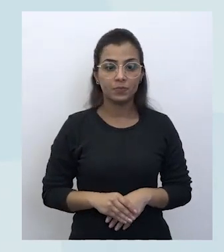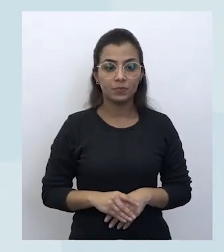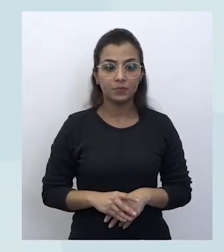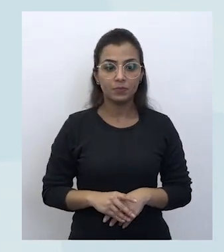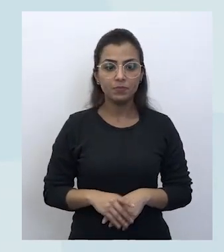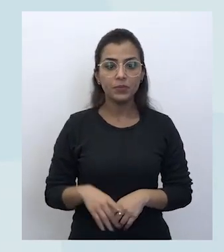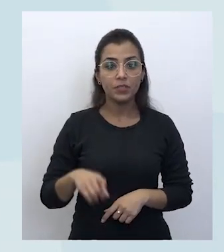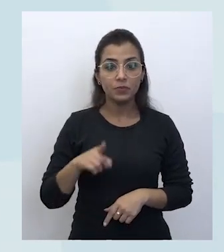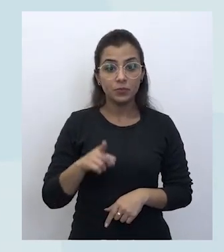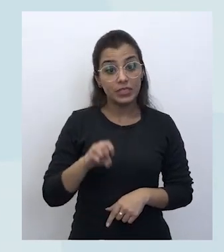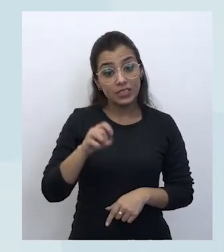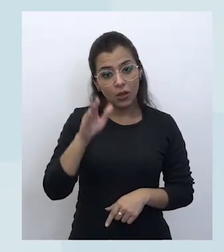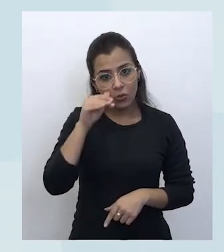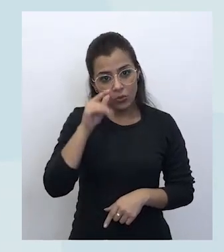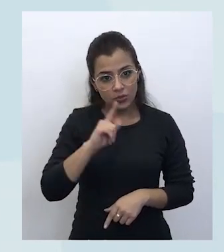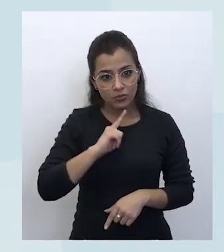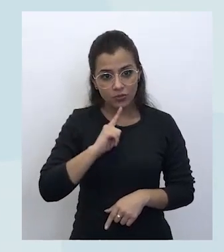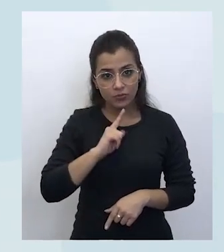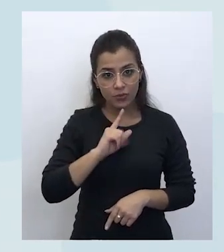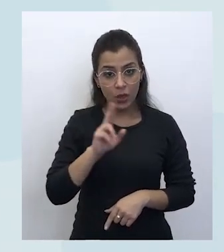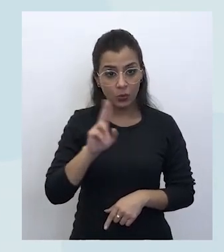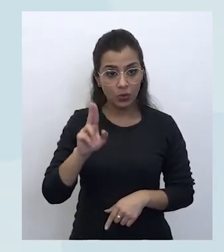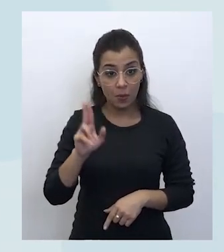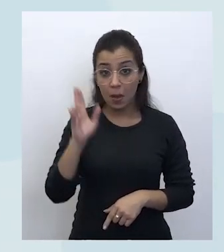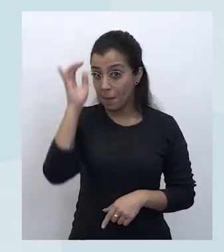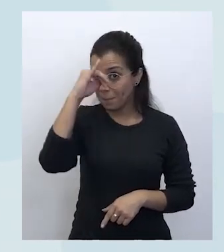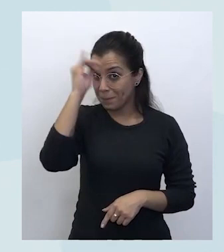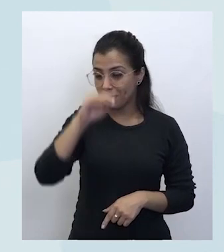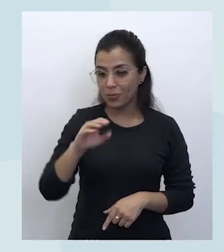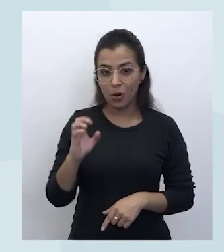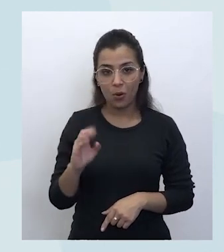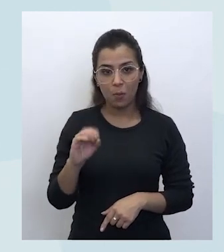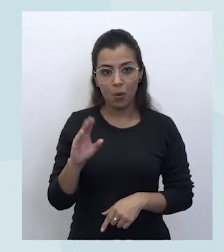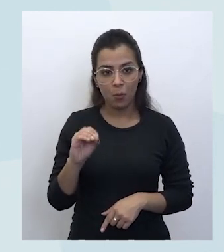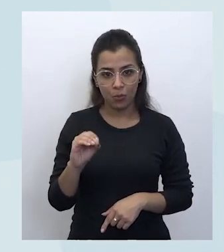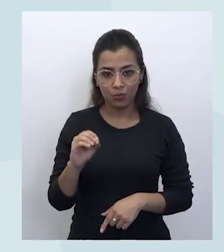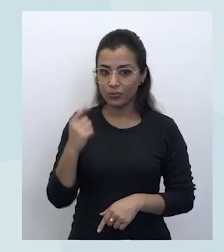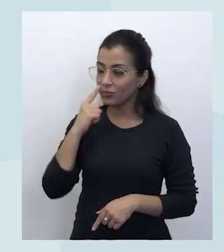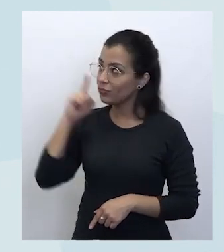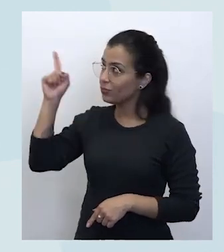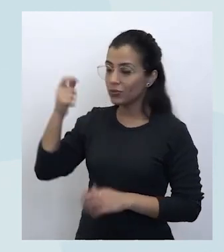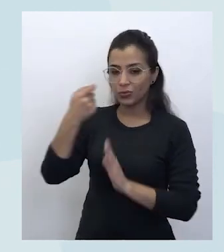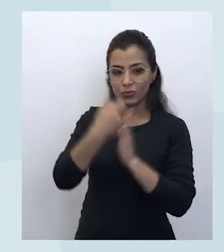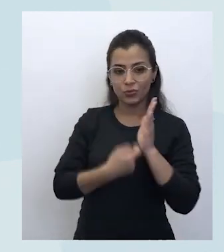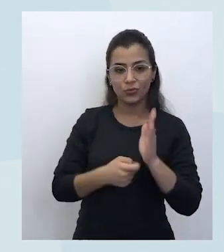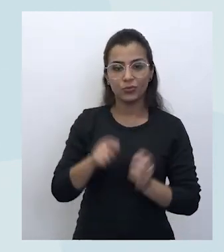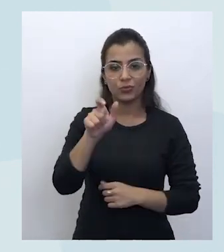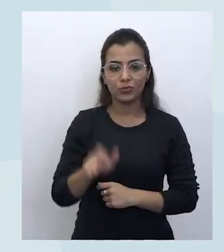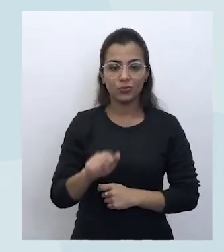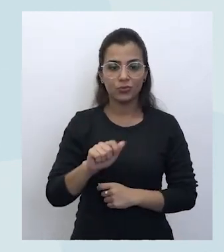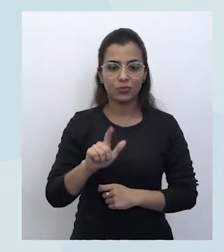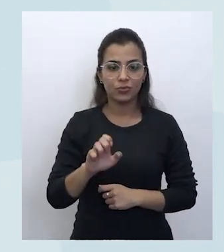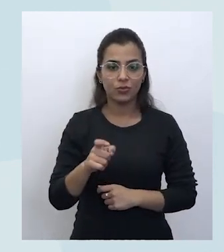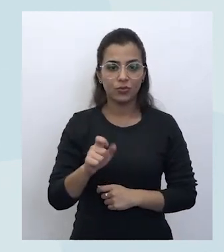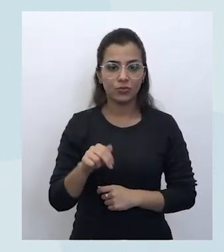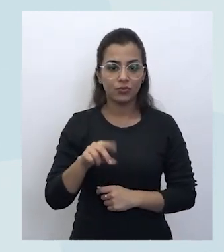esse livro, O Bobo, de Alexandre Herculano. Este livro, ele conta a história da fundação de Portugal. A história